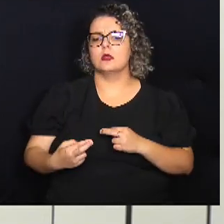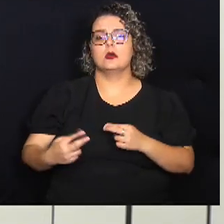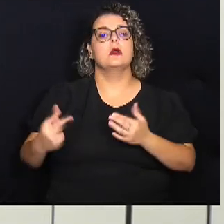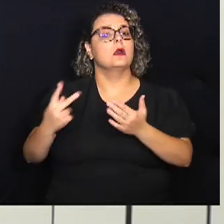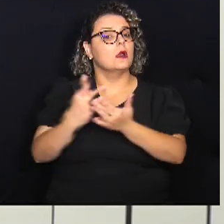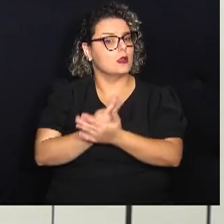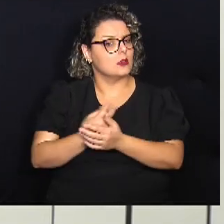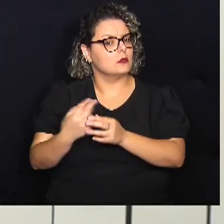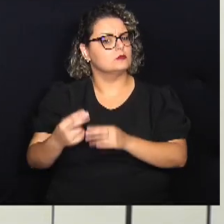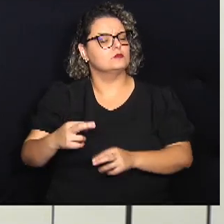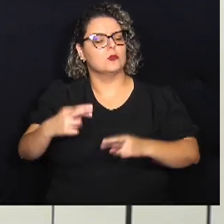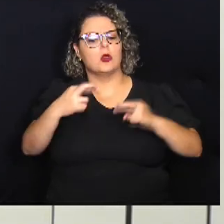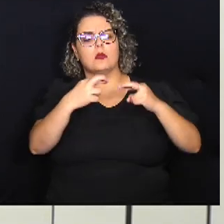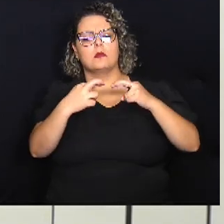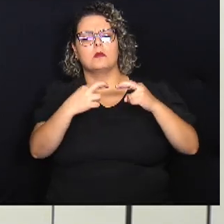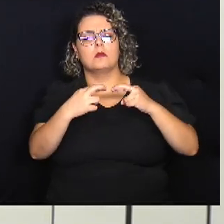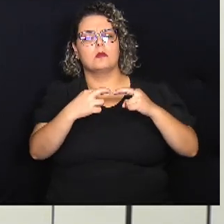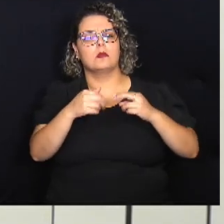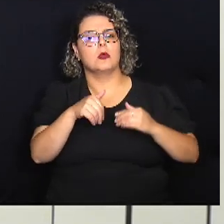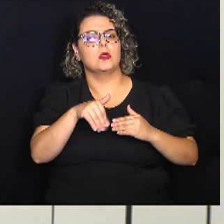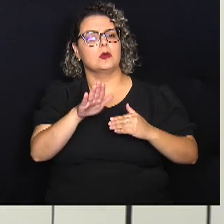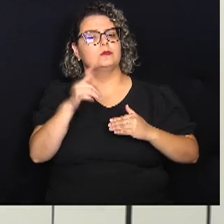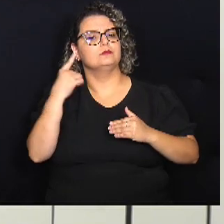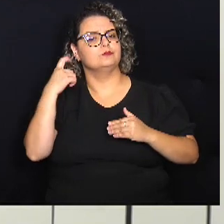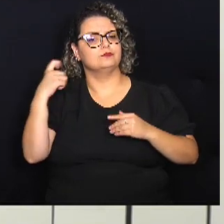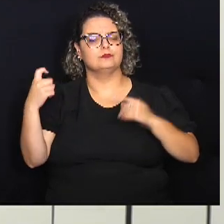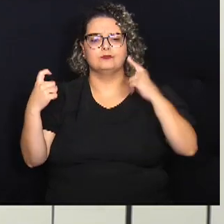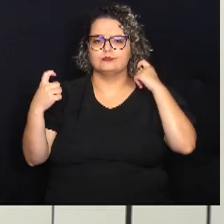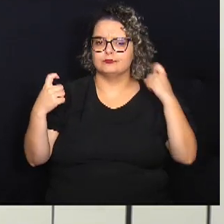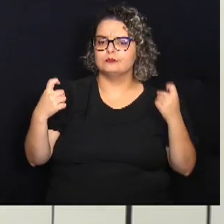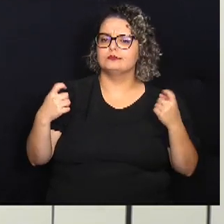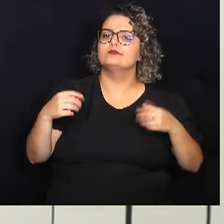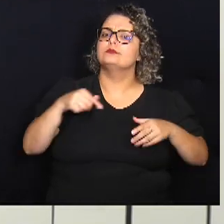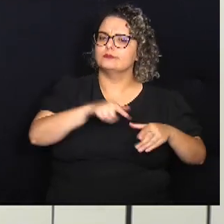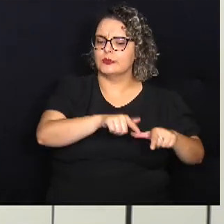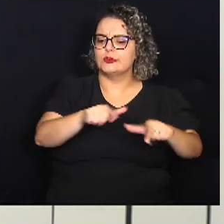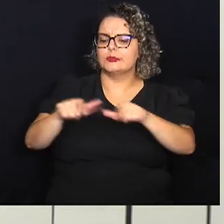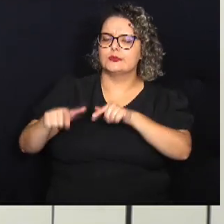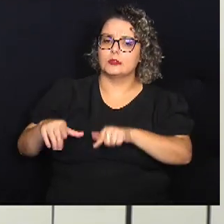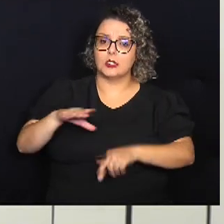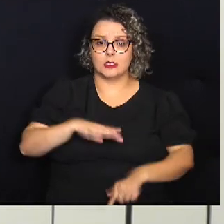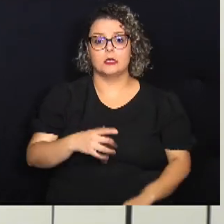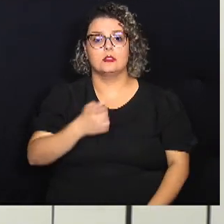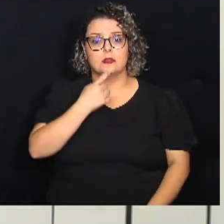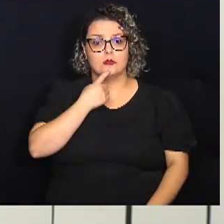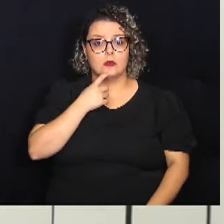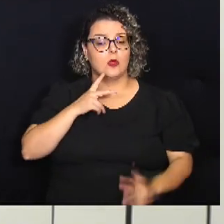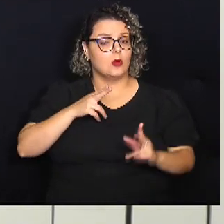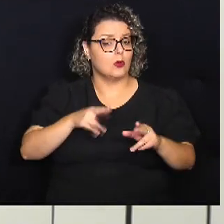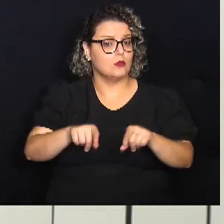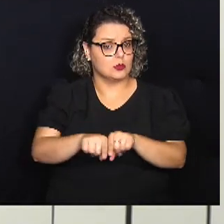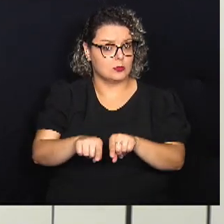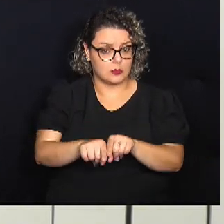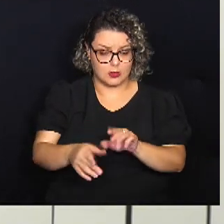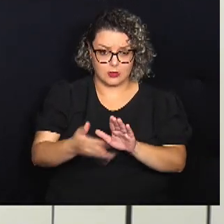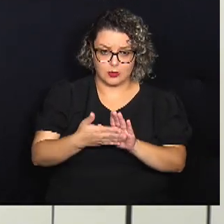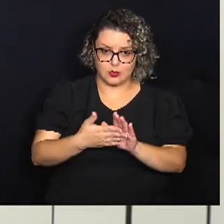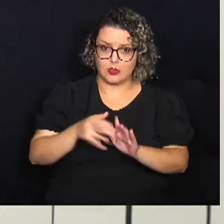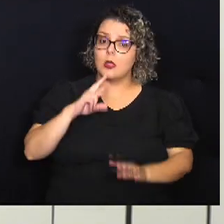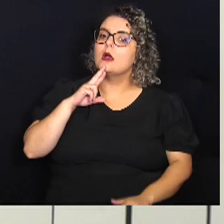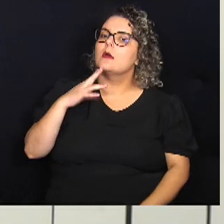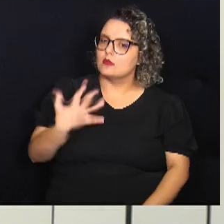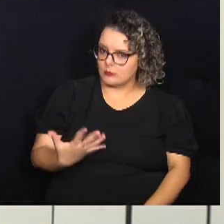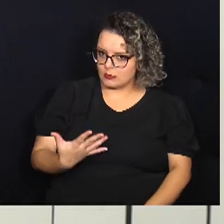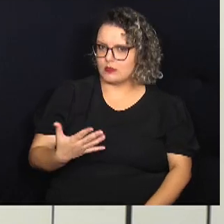na fiscalização de excesso de barulho nos estabelecimentos da cidade, bem como propor soluções